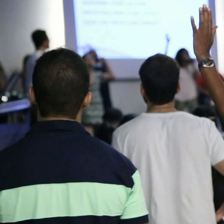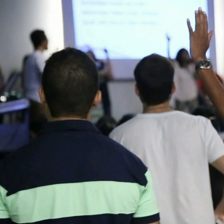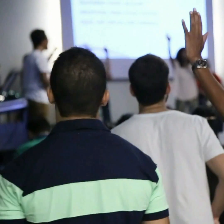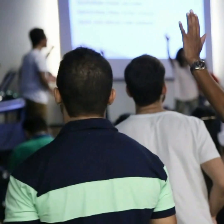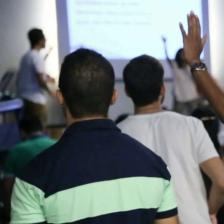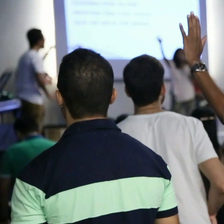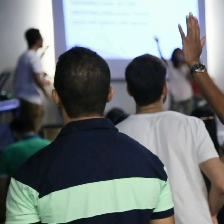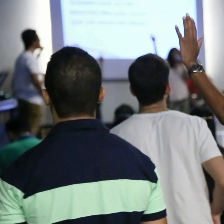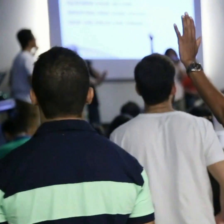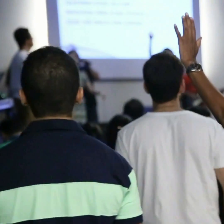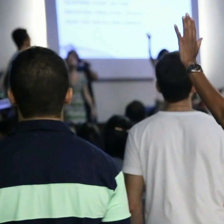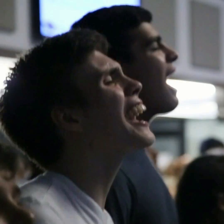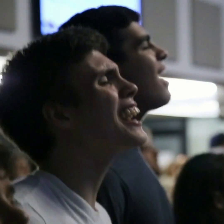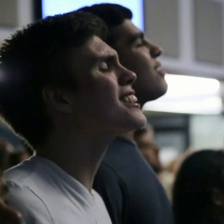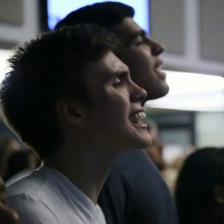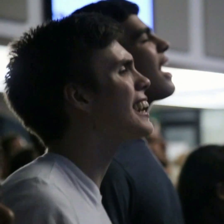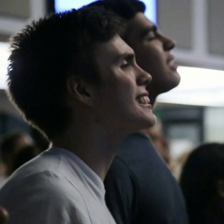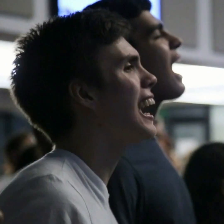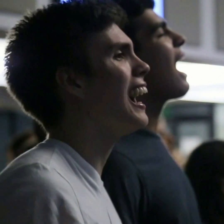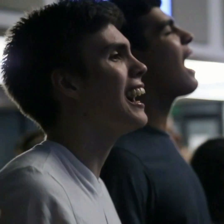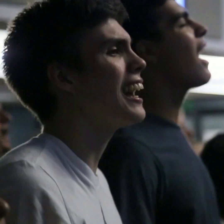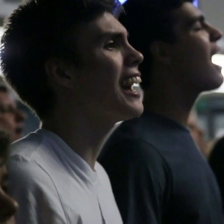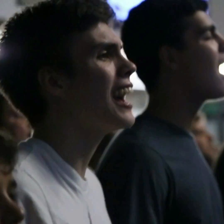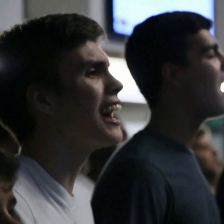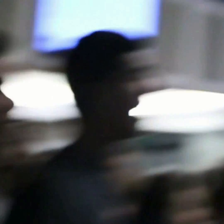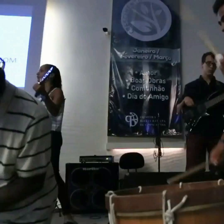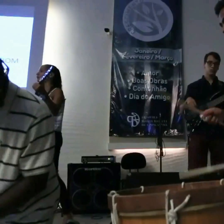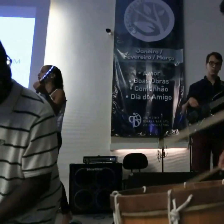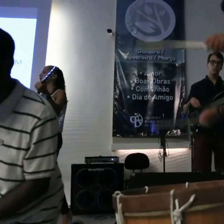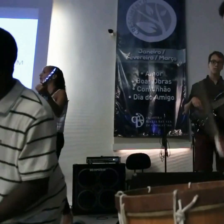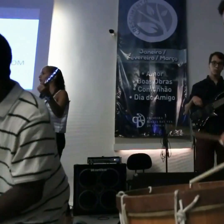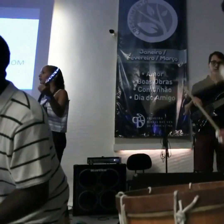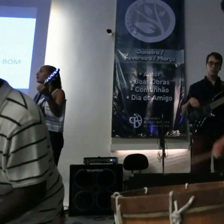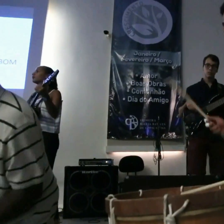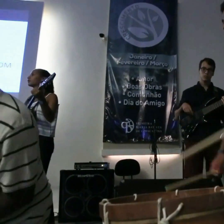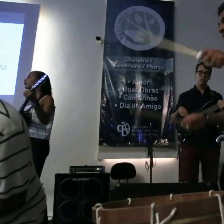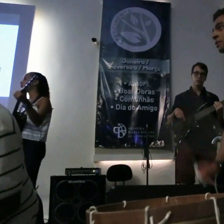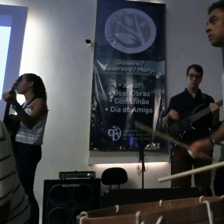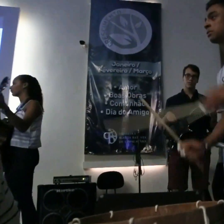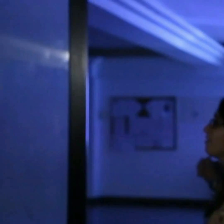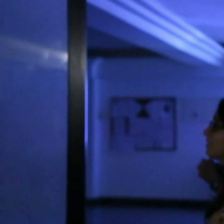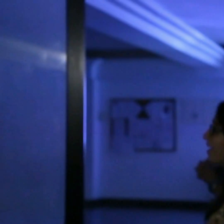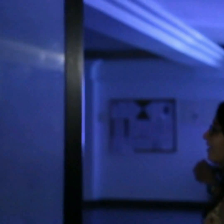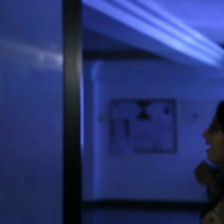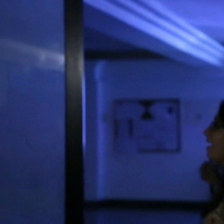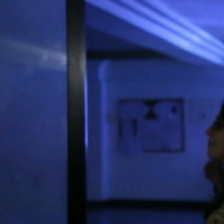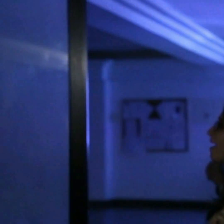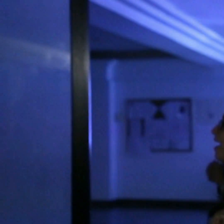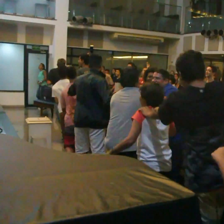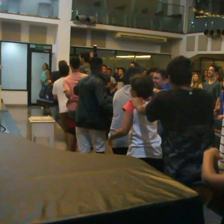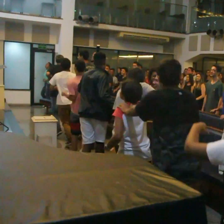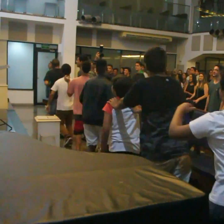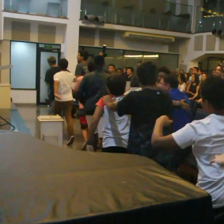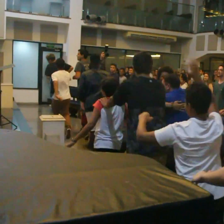I'm hollering hallelujah. You hear me talking by God, now tell me what's it to you. I'm in a Chevy Impala, I'm riding through the hood. I'm